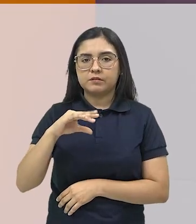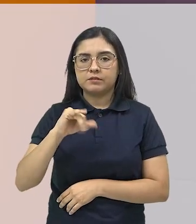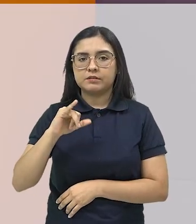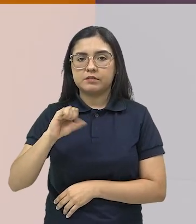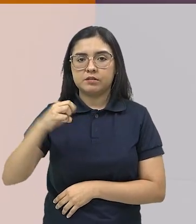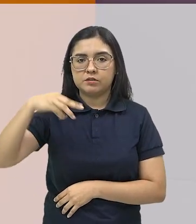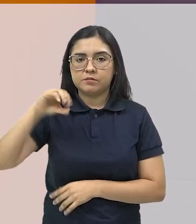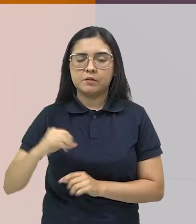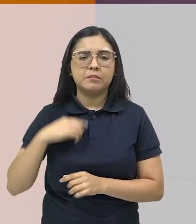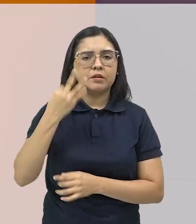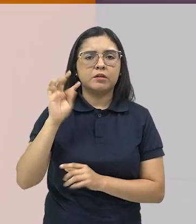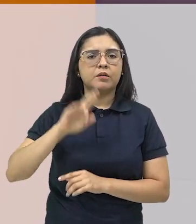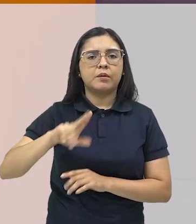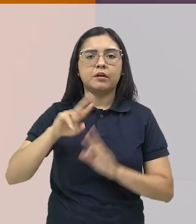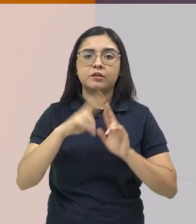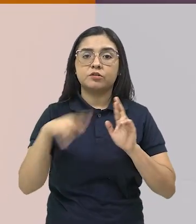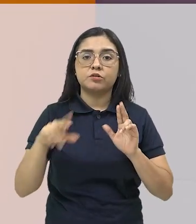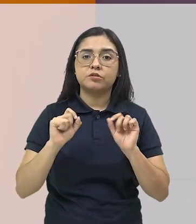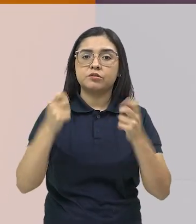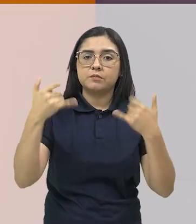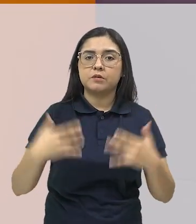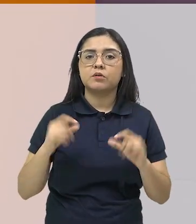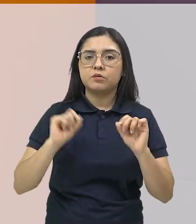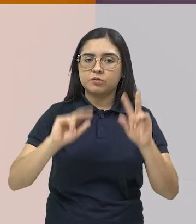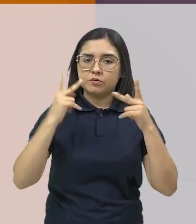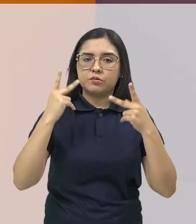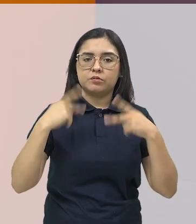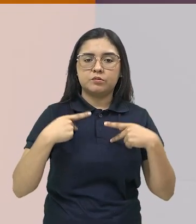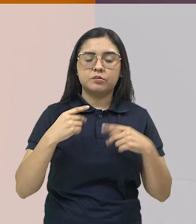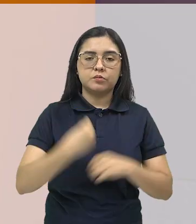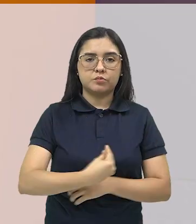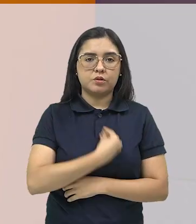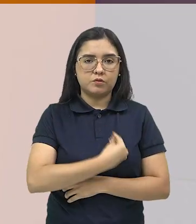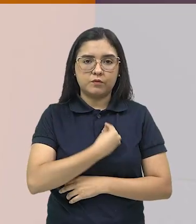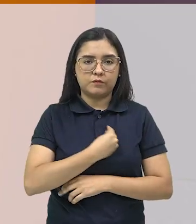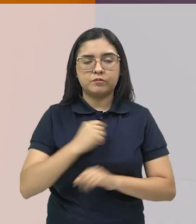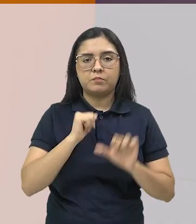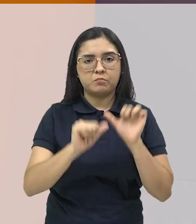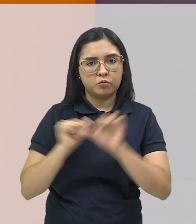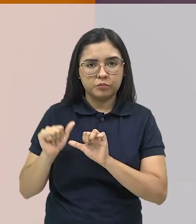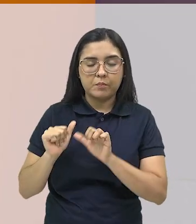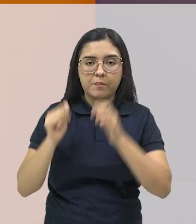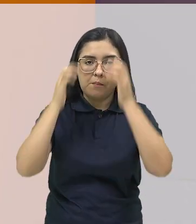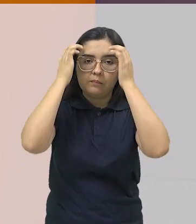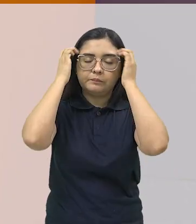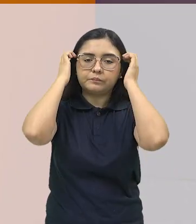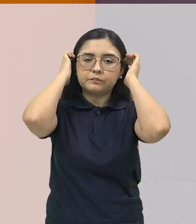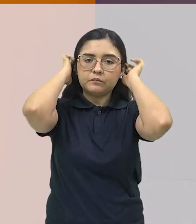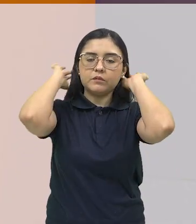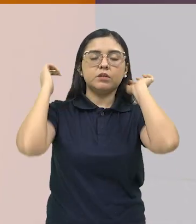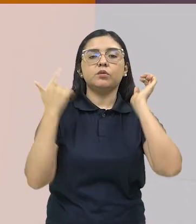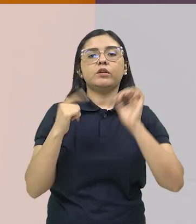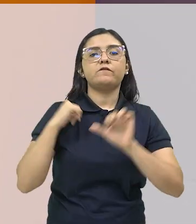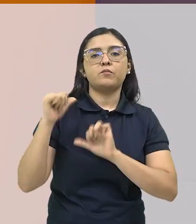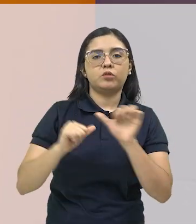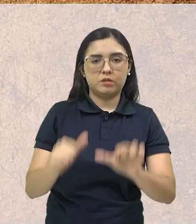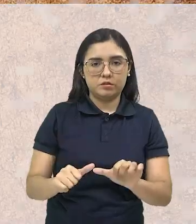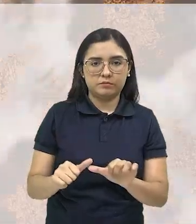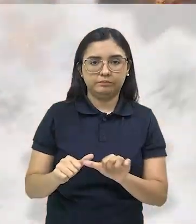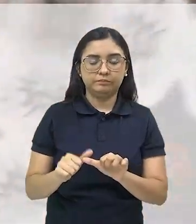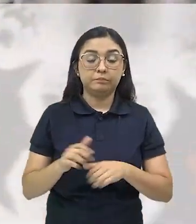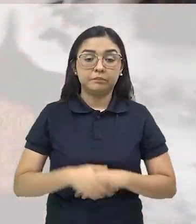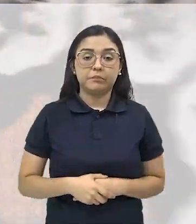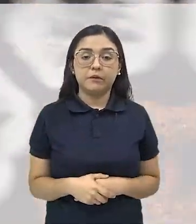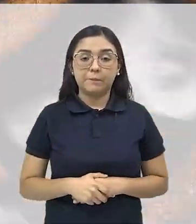não religiosa que fala que os seres vivos são imutáveis, ou seja, não sofreram mudanças ao longo do